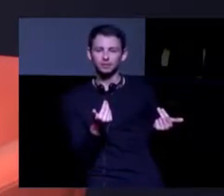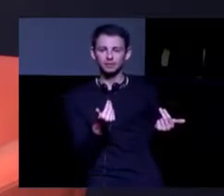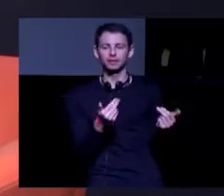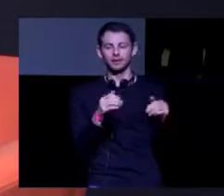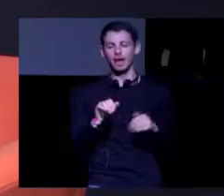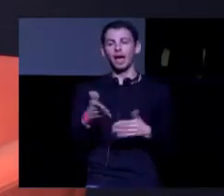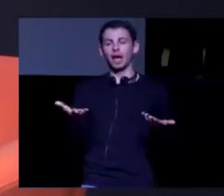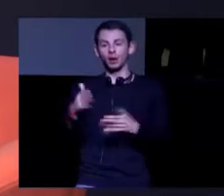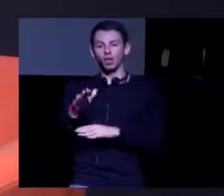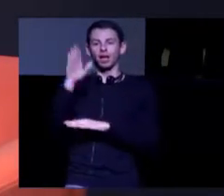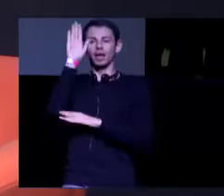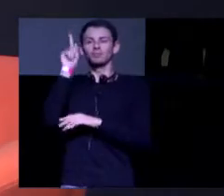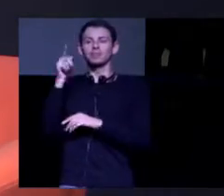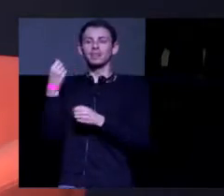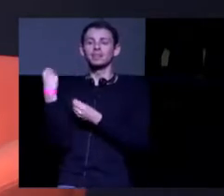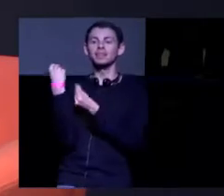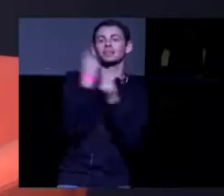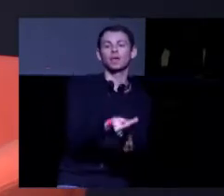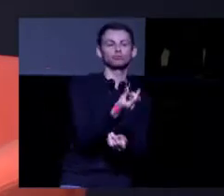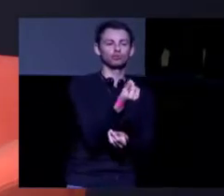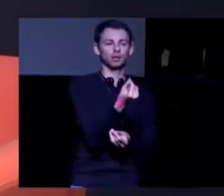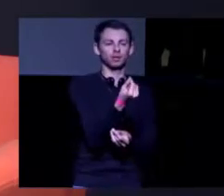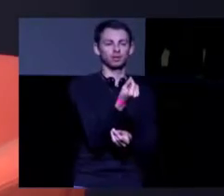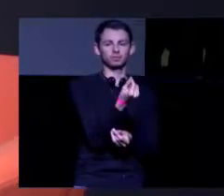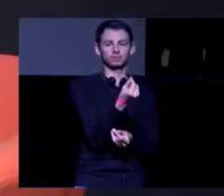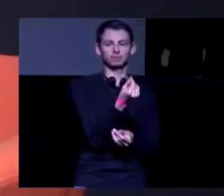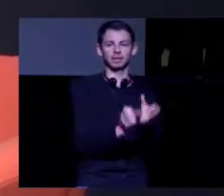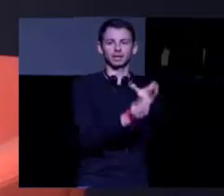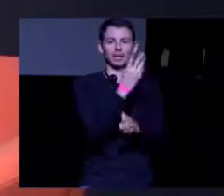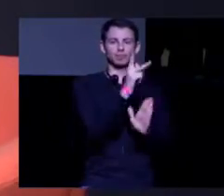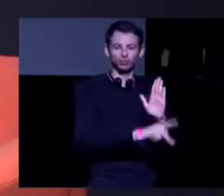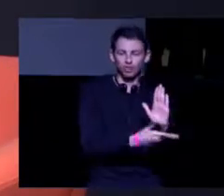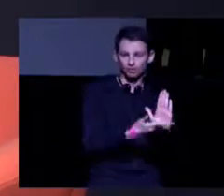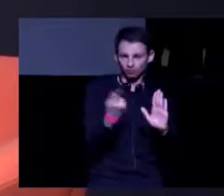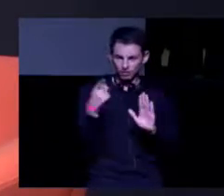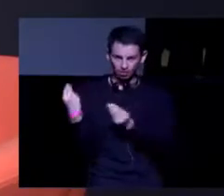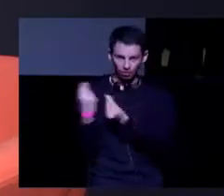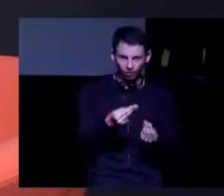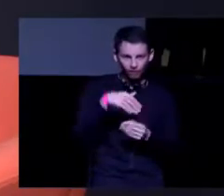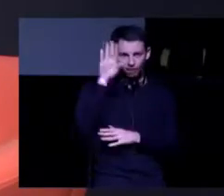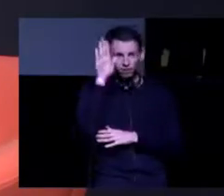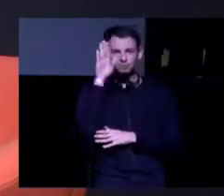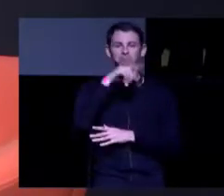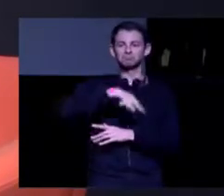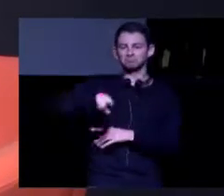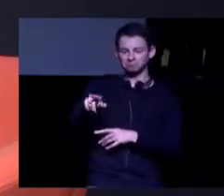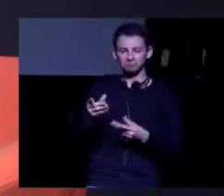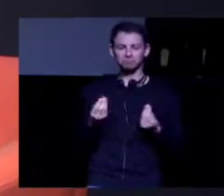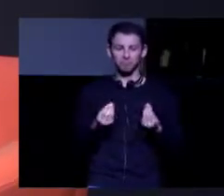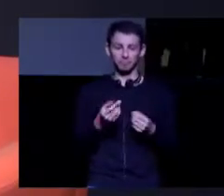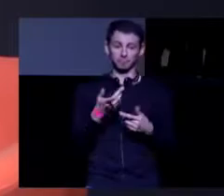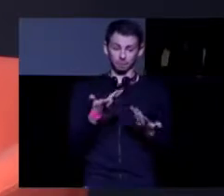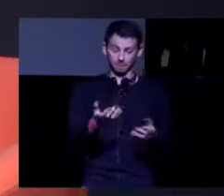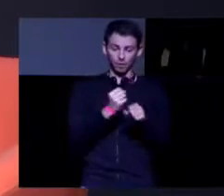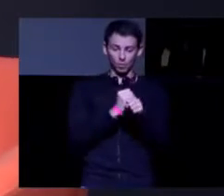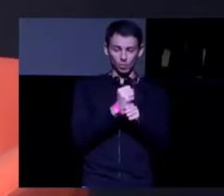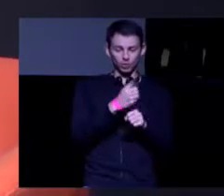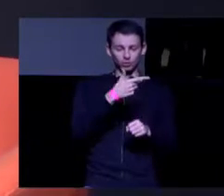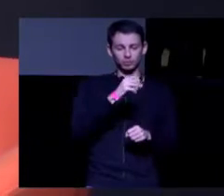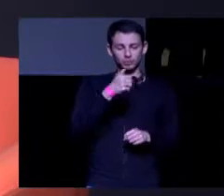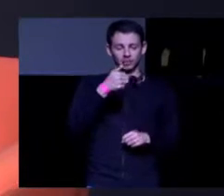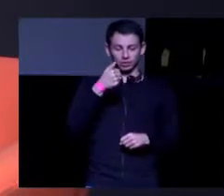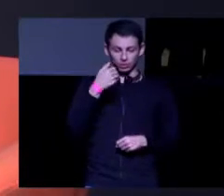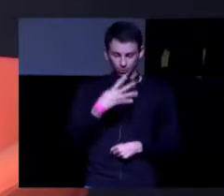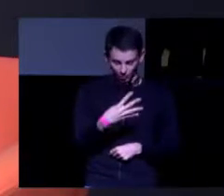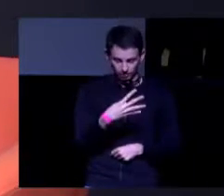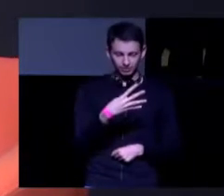financiamento coletivo. Olha que massa, né? Só uma noção para vocês, assim, em 2014, o Kickstarter, que é a